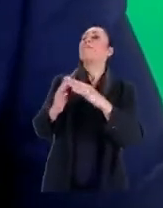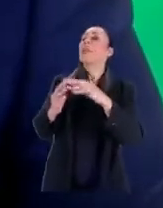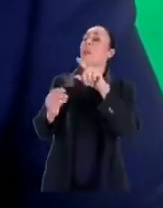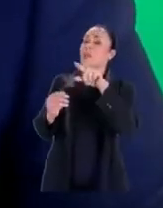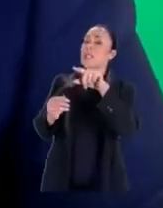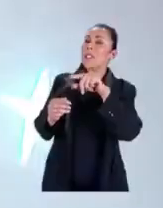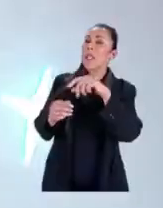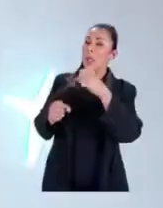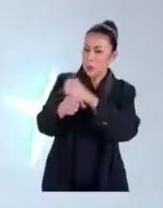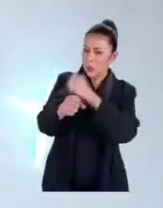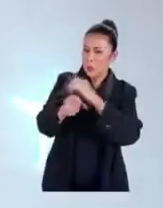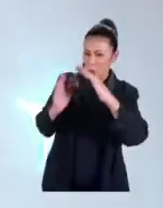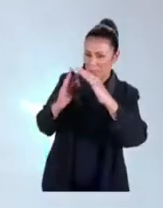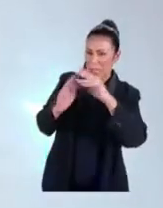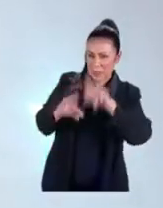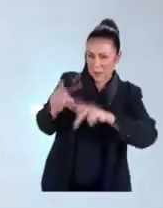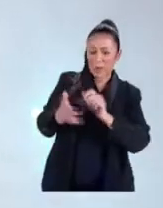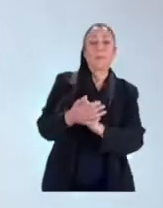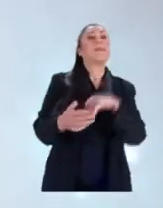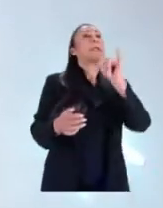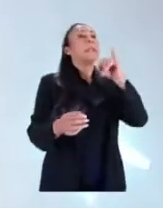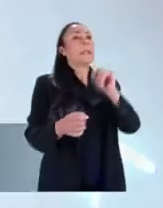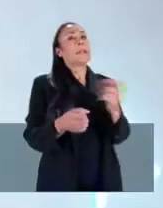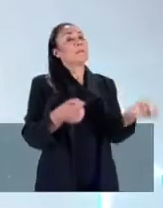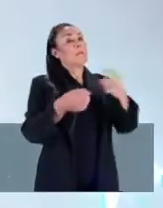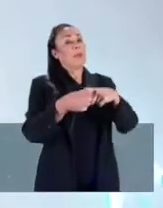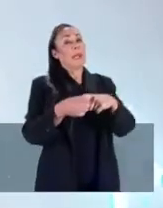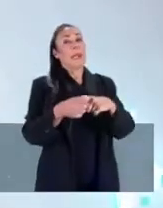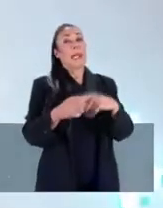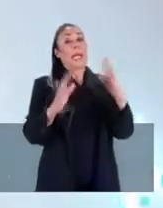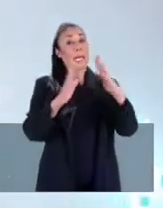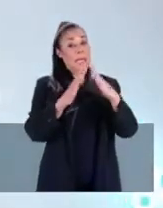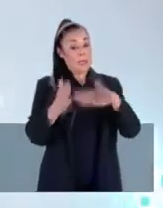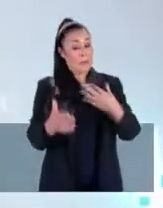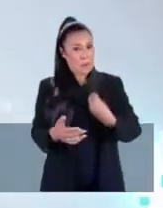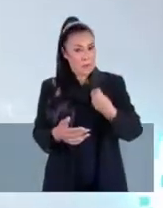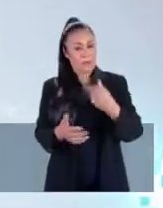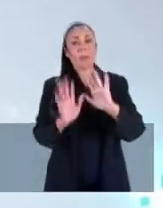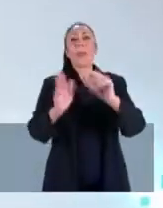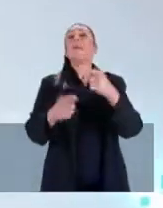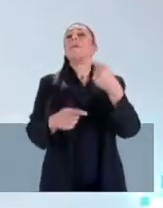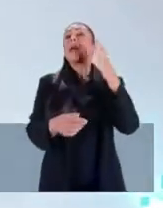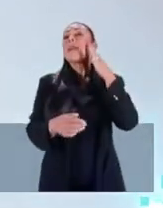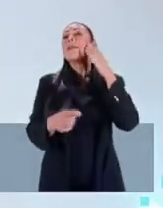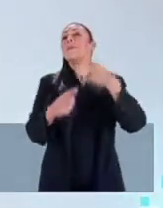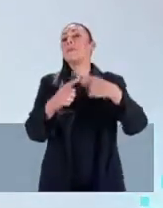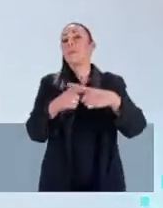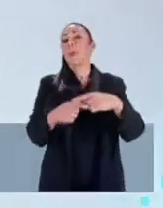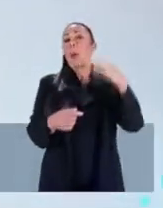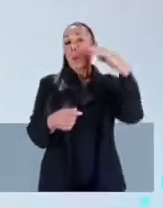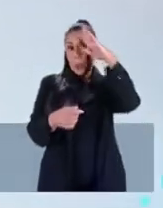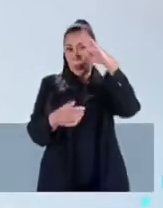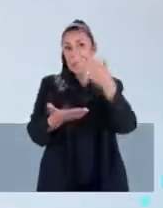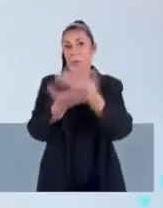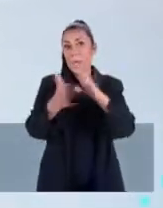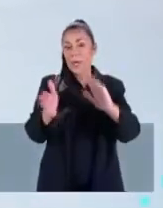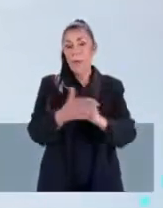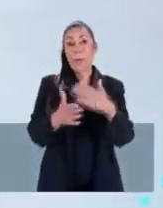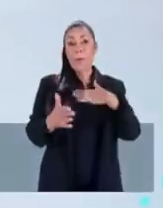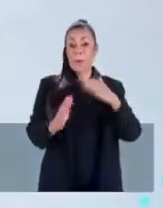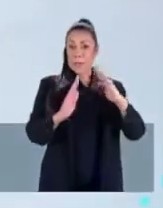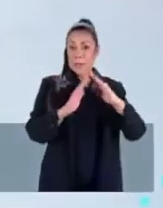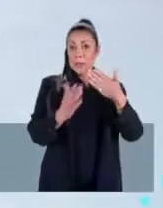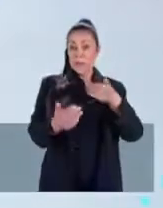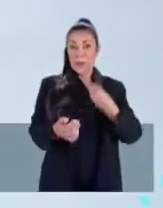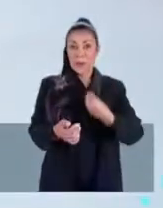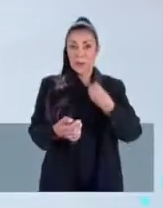popular. Vamos, povo. Vamos. Nós vamos retomar o programa Minha Vida. Você sabe por quê? O Bolsonaro acabou com Minha Casa Minha Vida